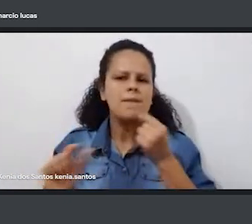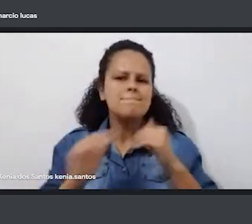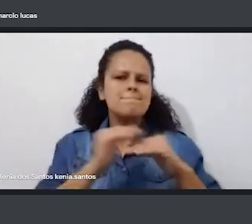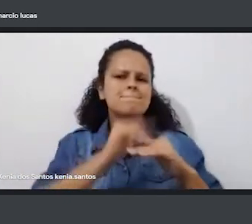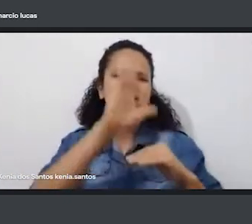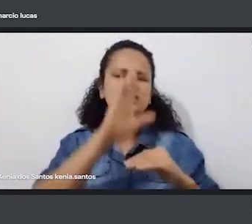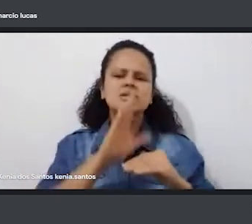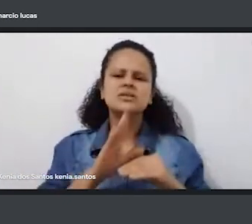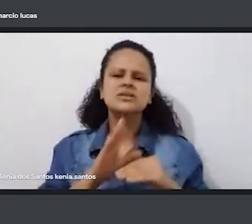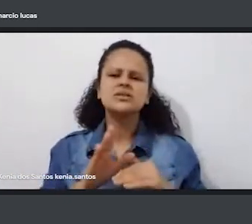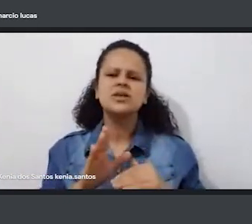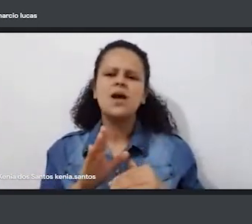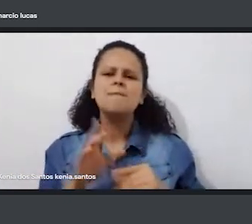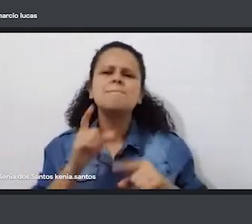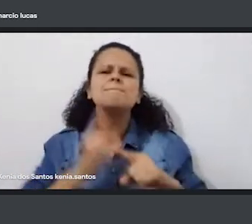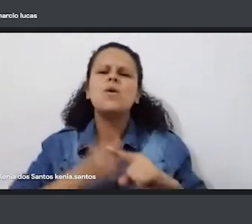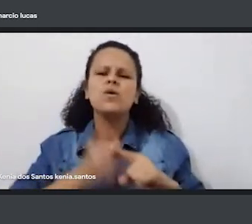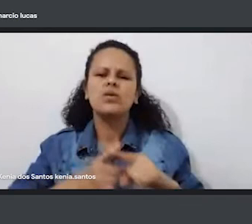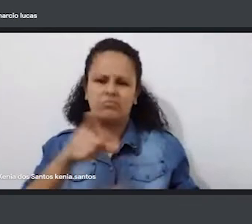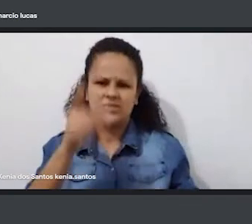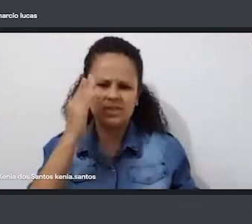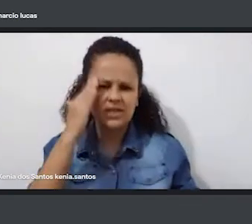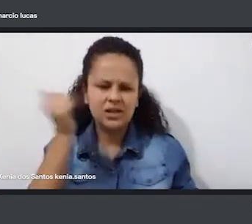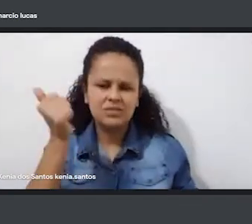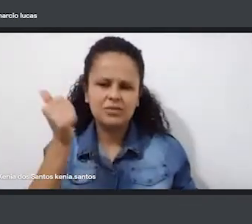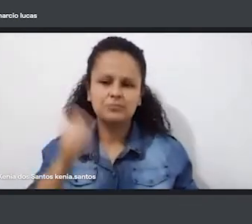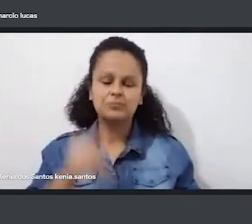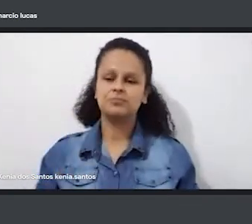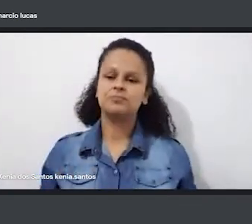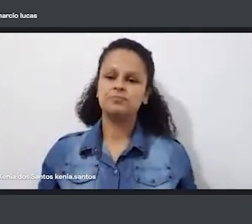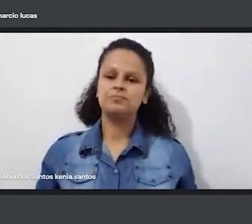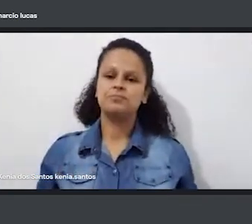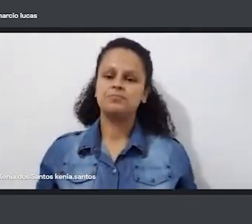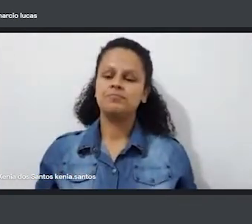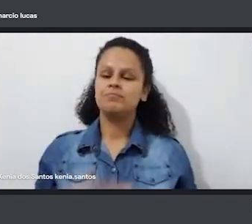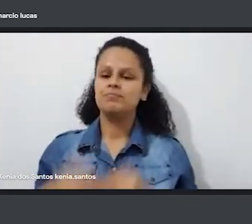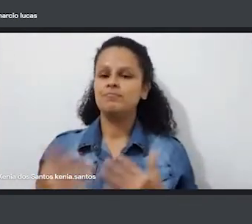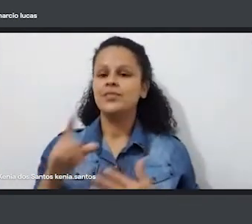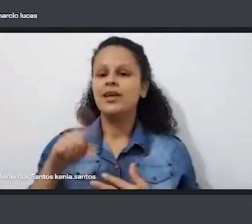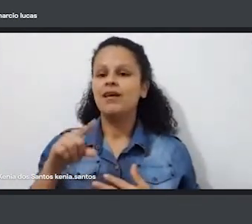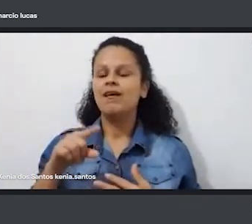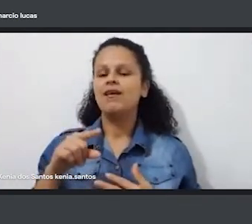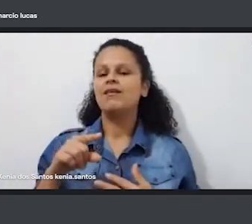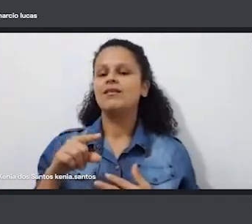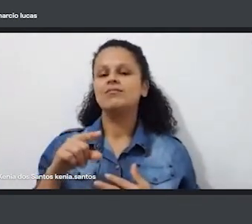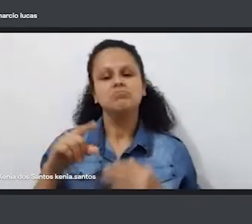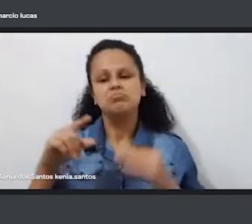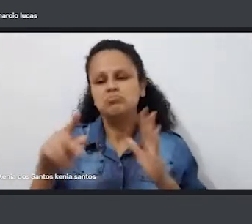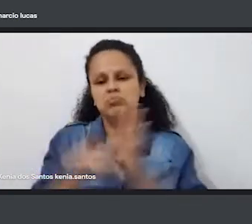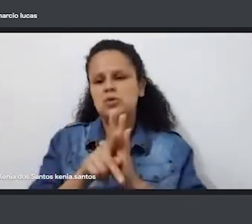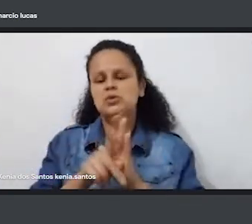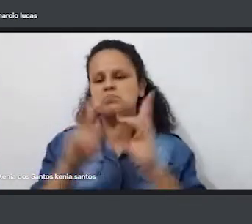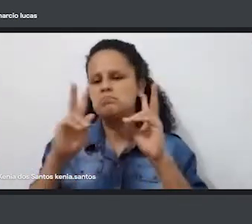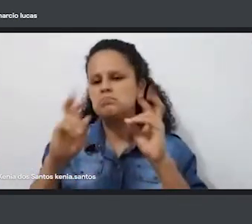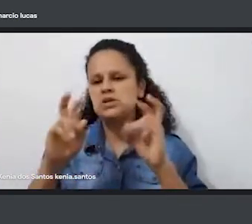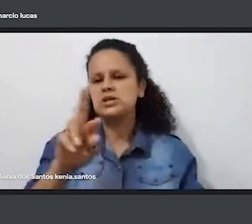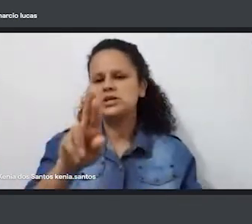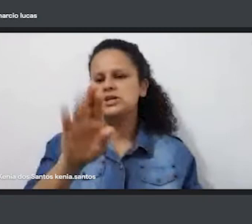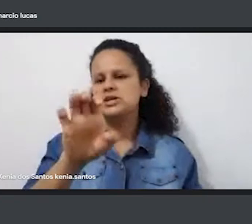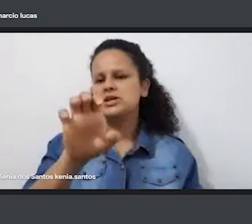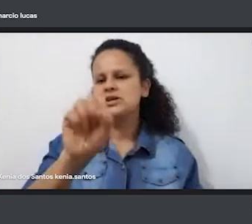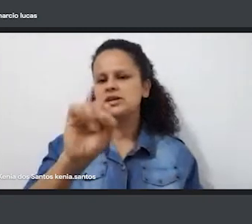saberia dizer qual o motivo disso? É questão resistência mesmo do